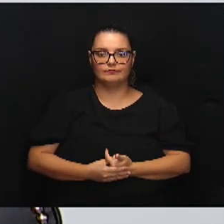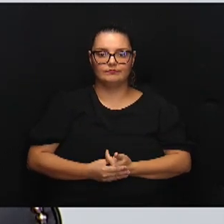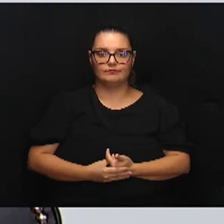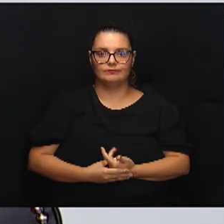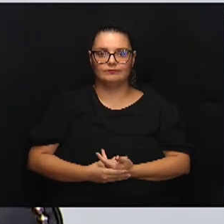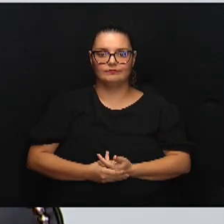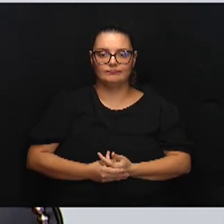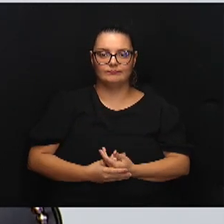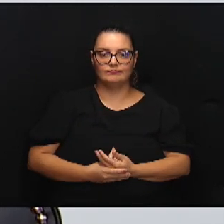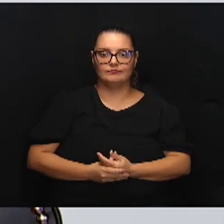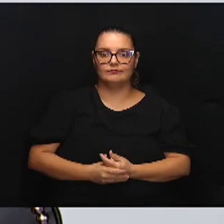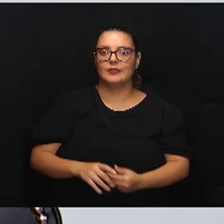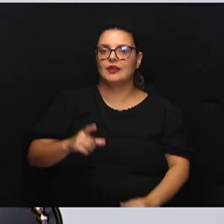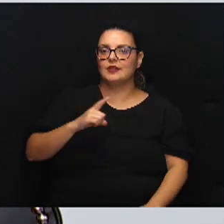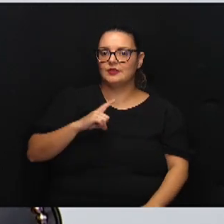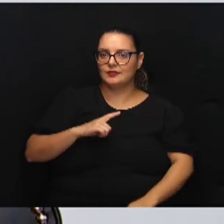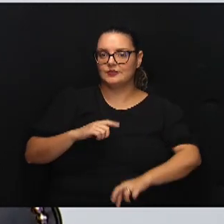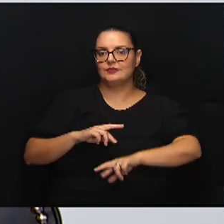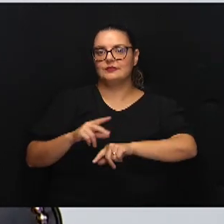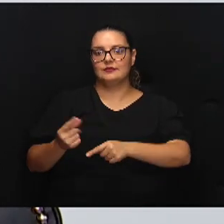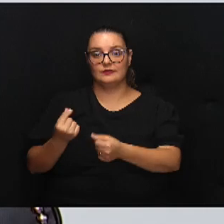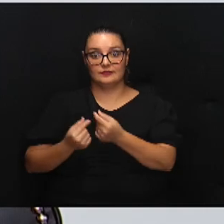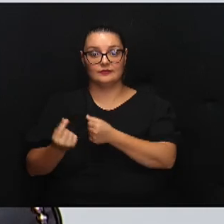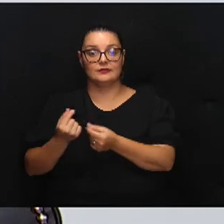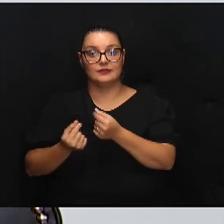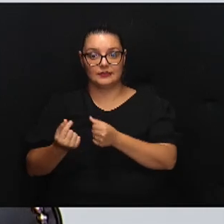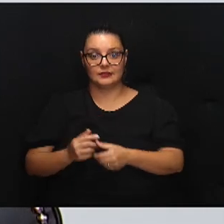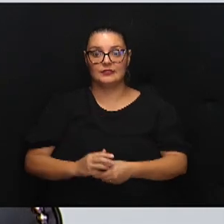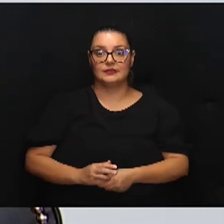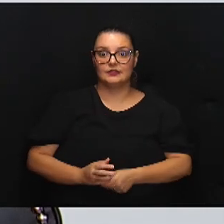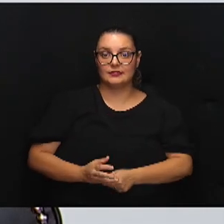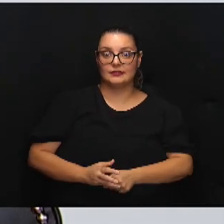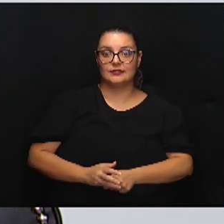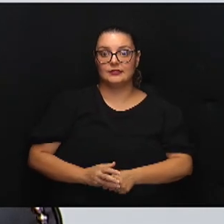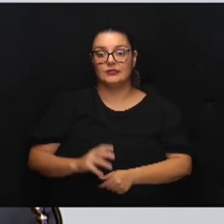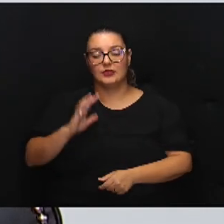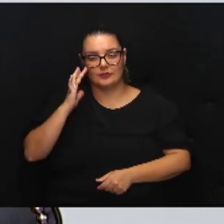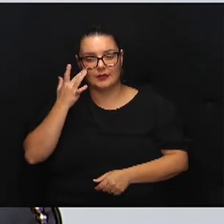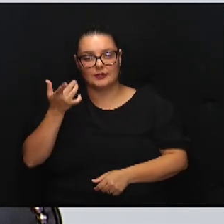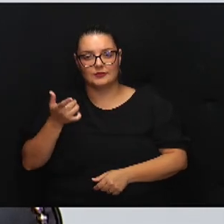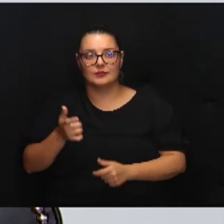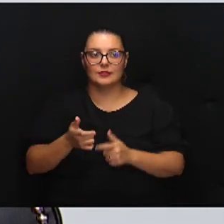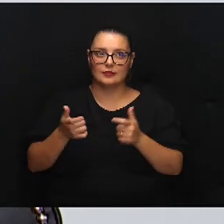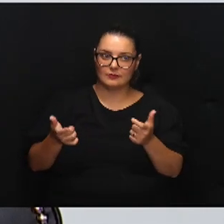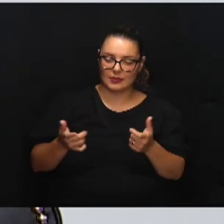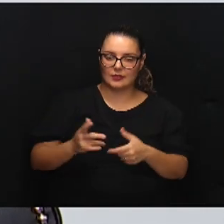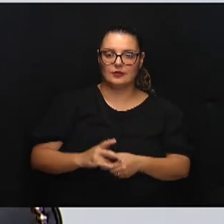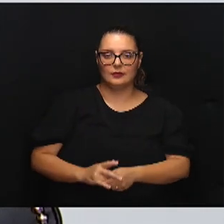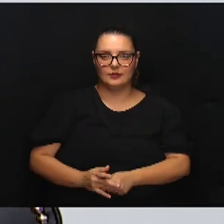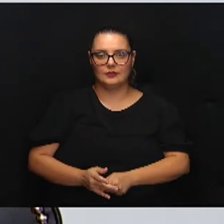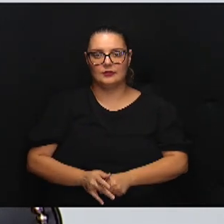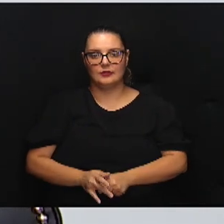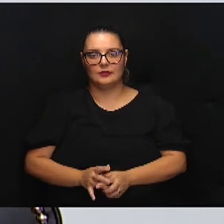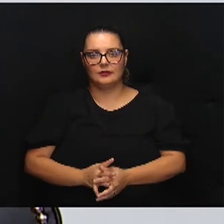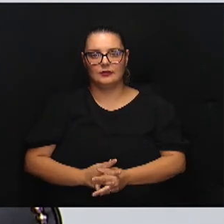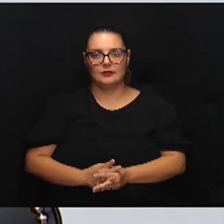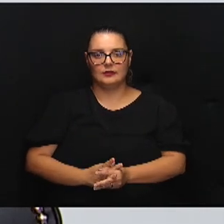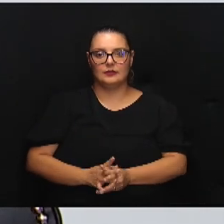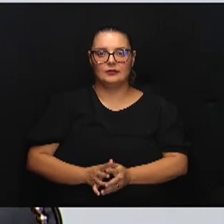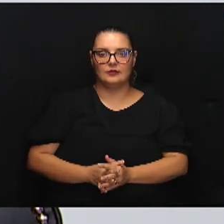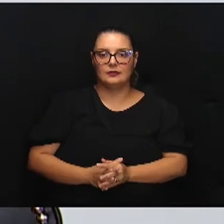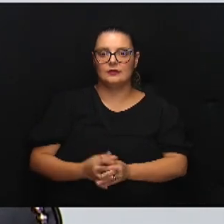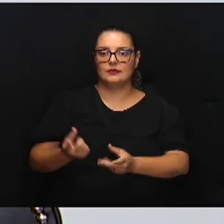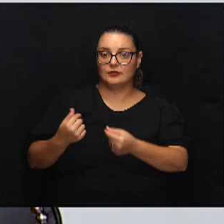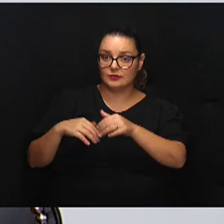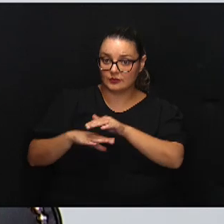Eu tive que fazer muita parte do financeiro, que eu acho que é a questão a maior, de guardar